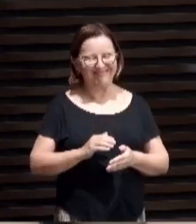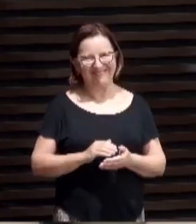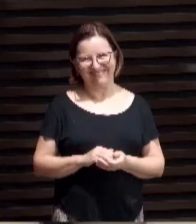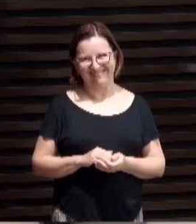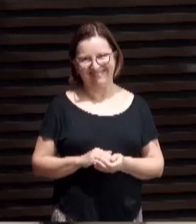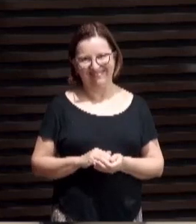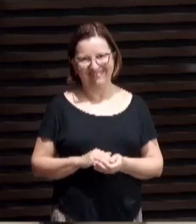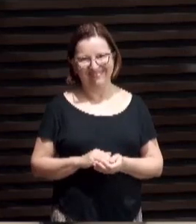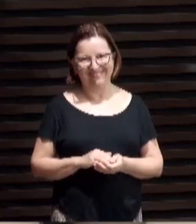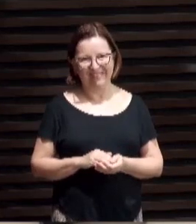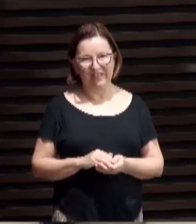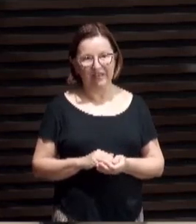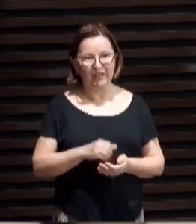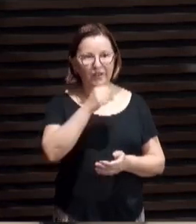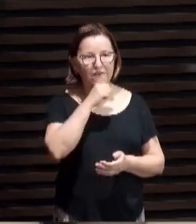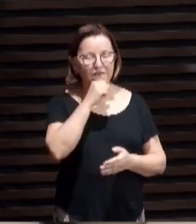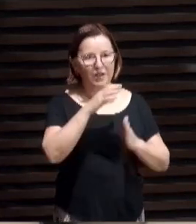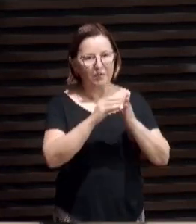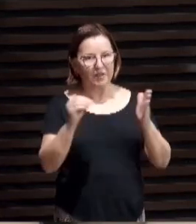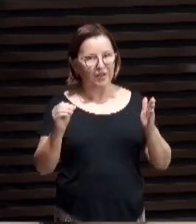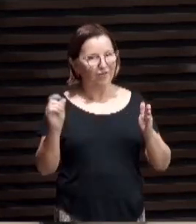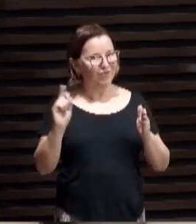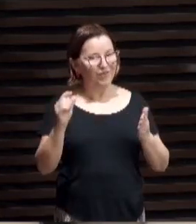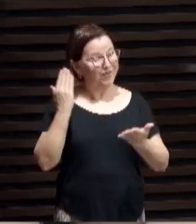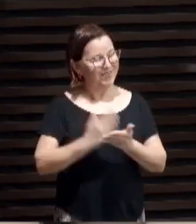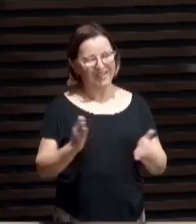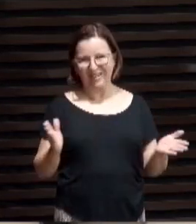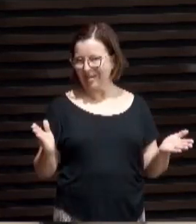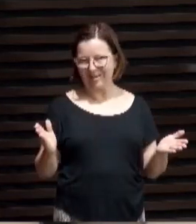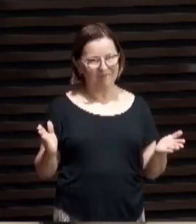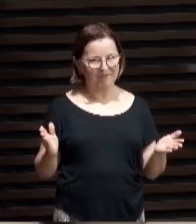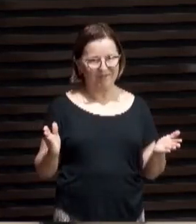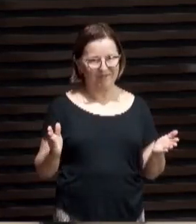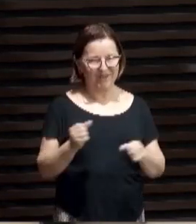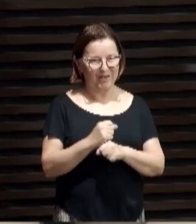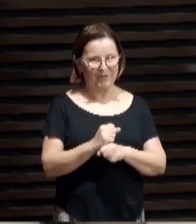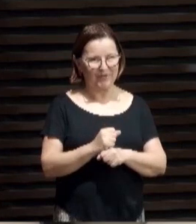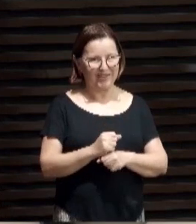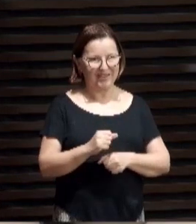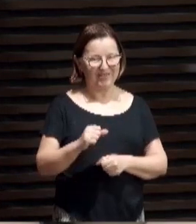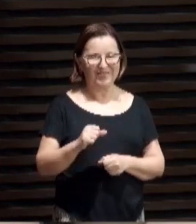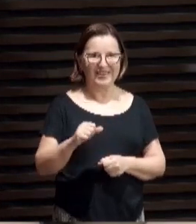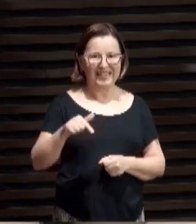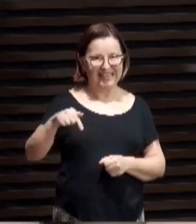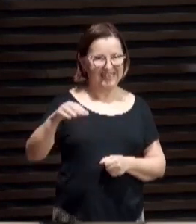Aquele velho modelo não desapareceu no ano 70.